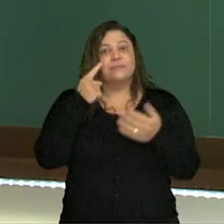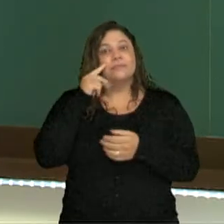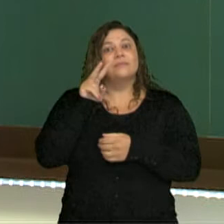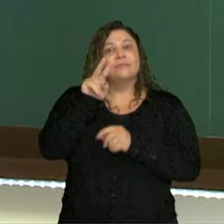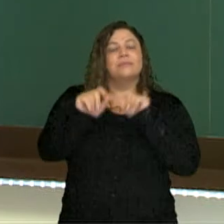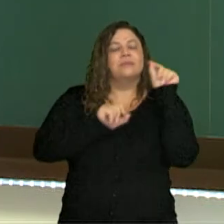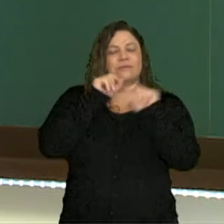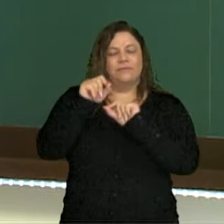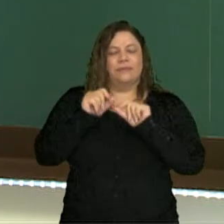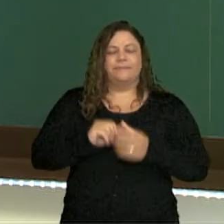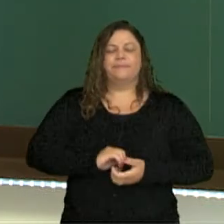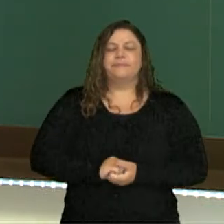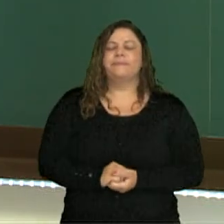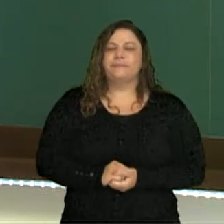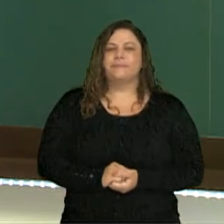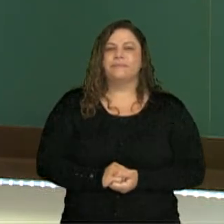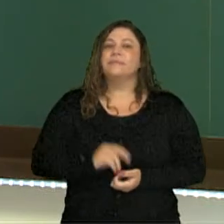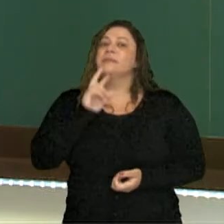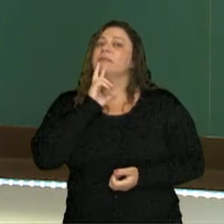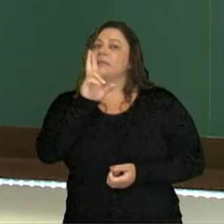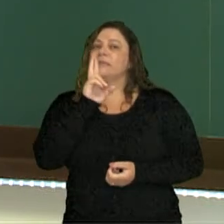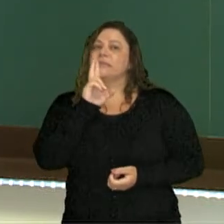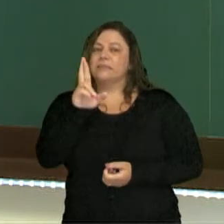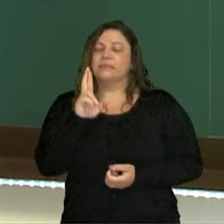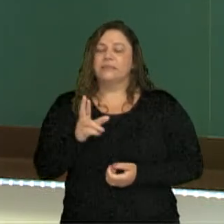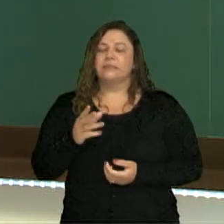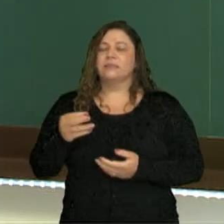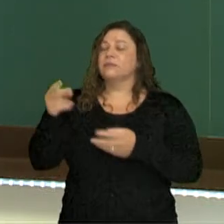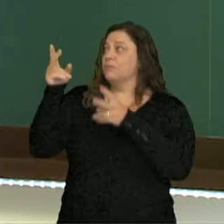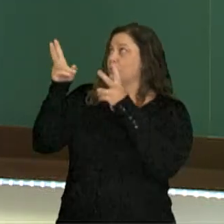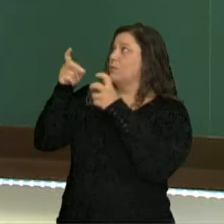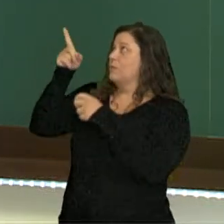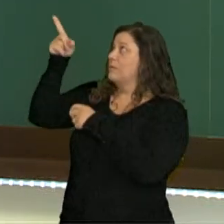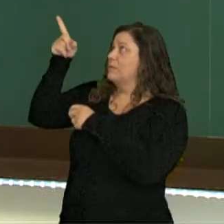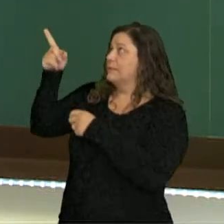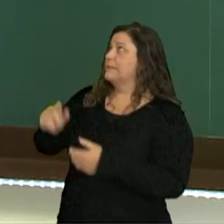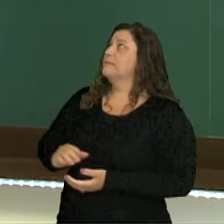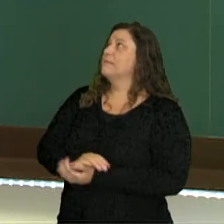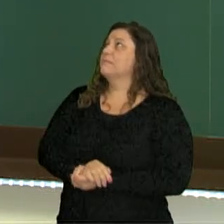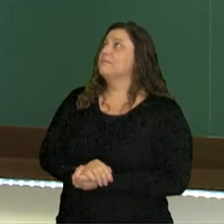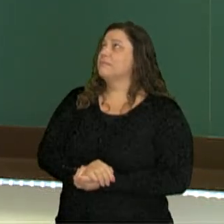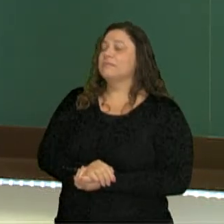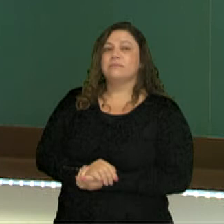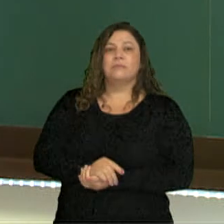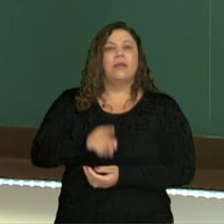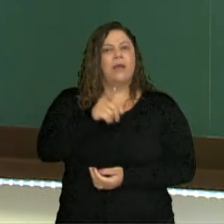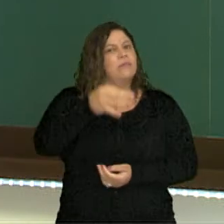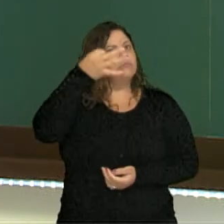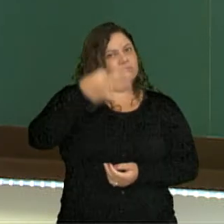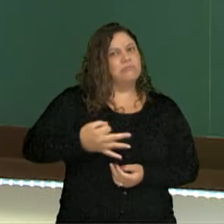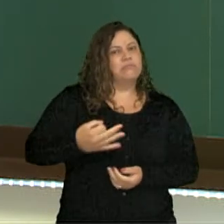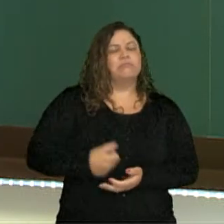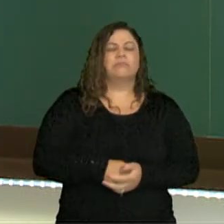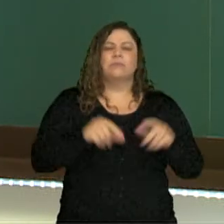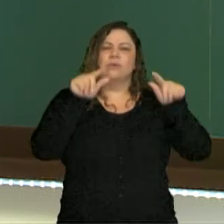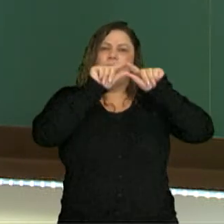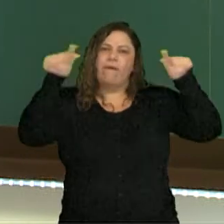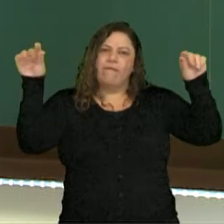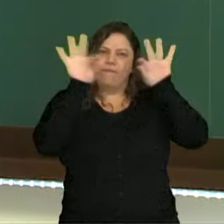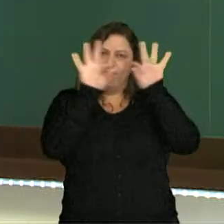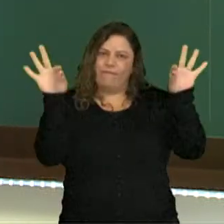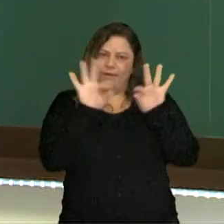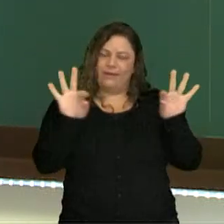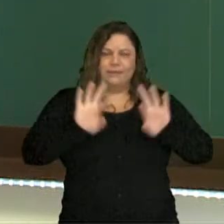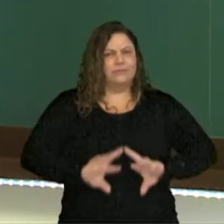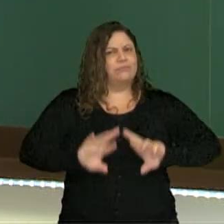as sugestões de respostas que eu trago, né? Você, com certeza, elaborou frases diferentes,